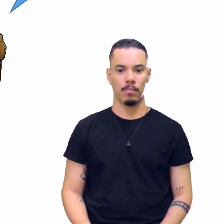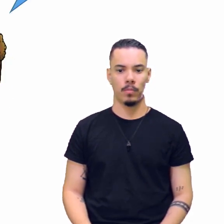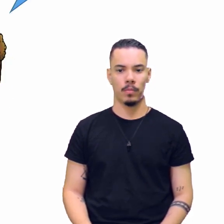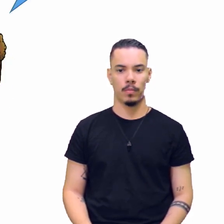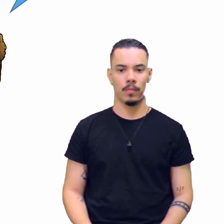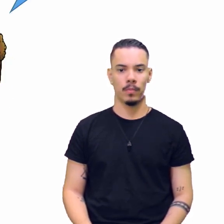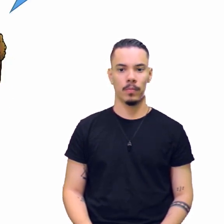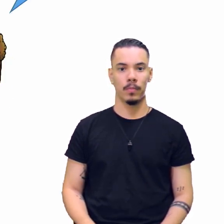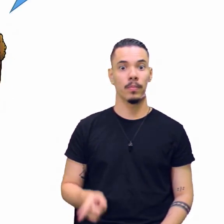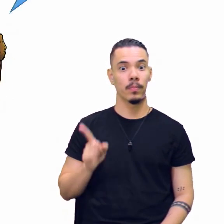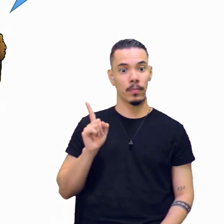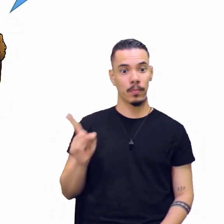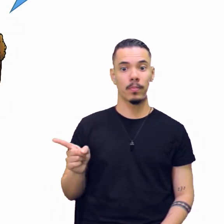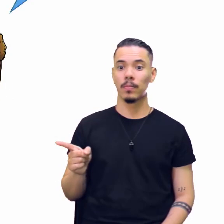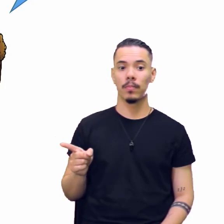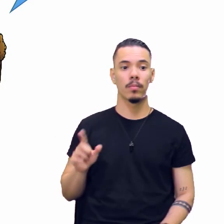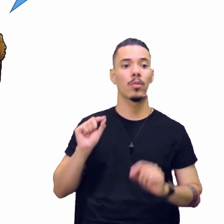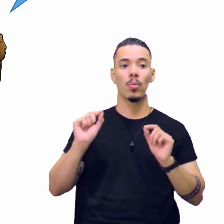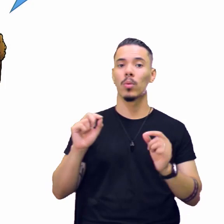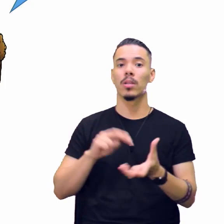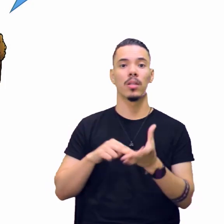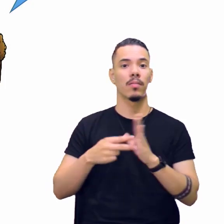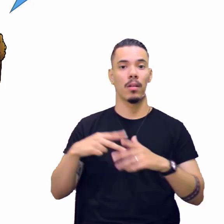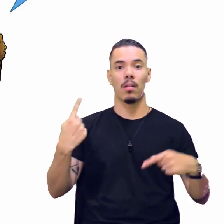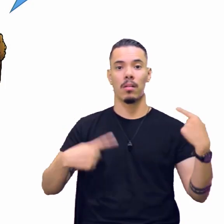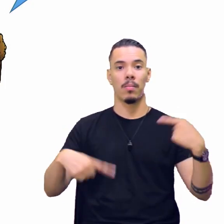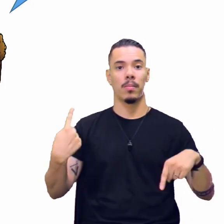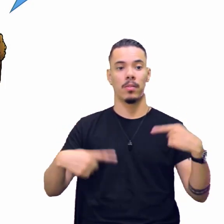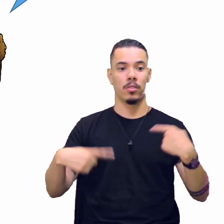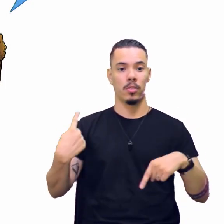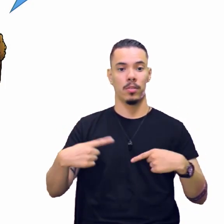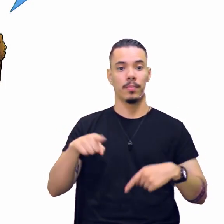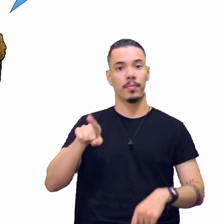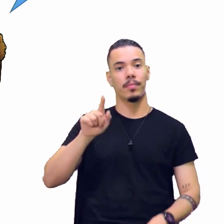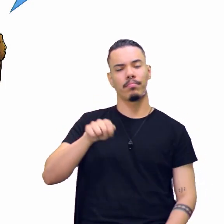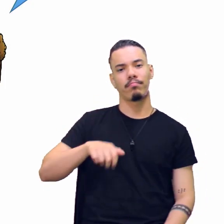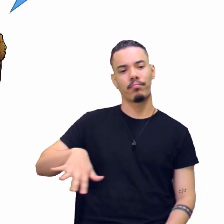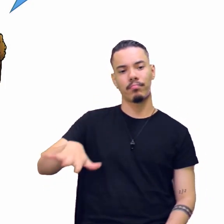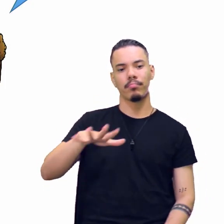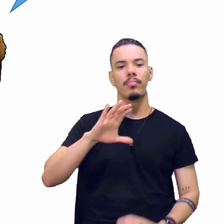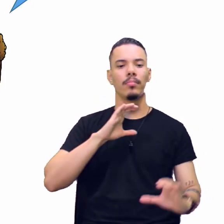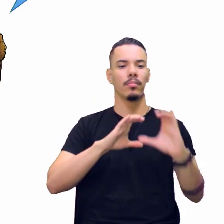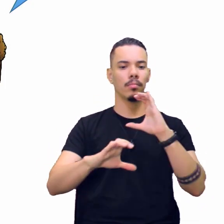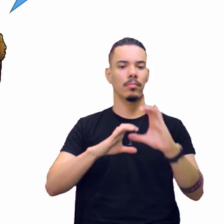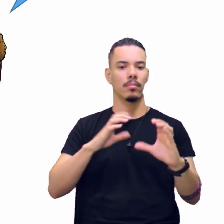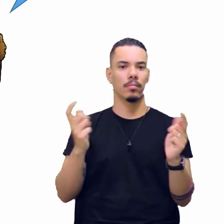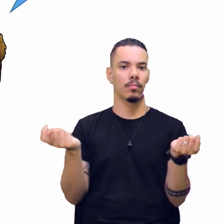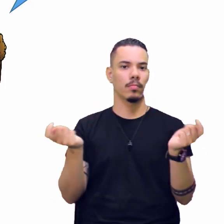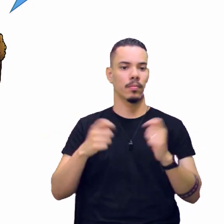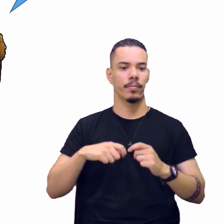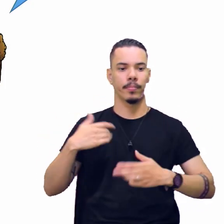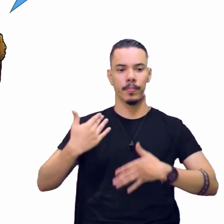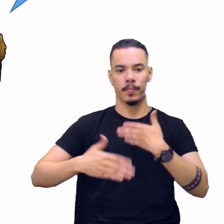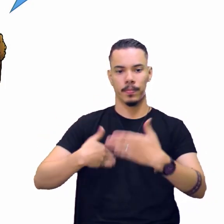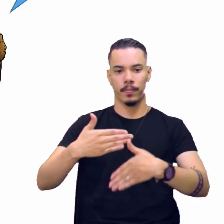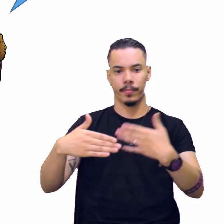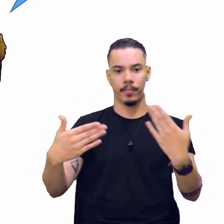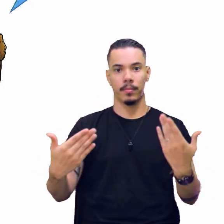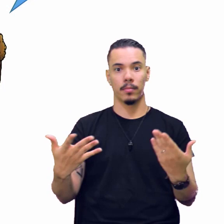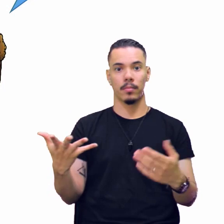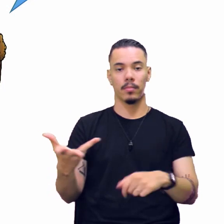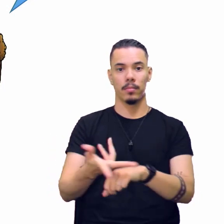ó. O que é um debate? É uma situação de comunicação que permite desenvolver a capacidade